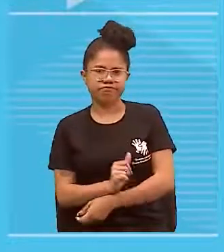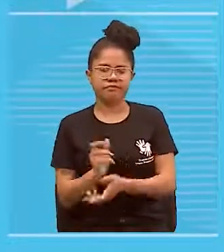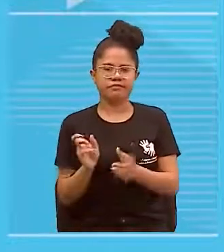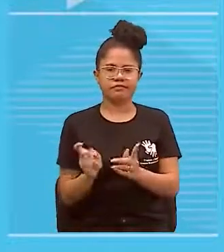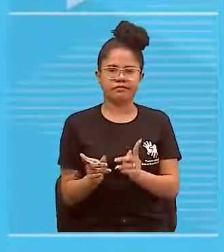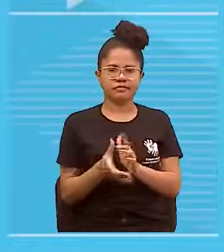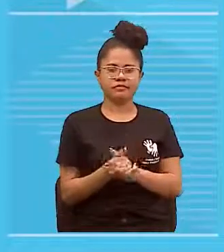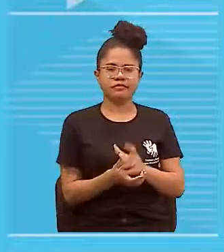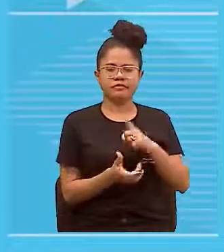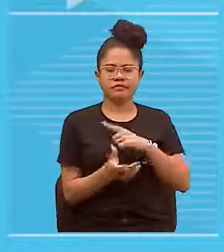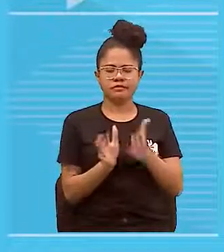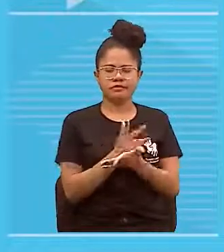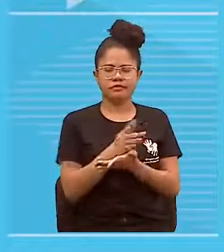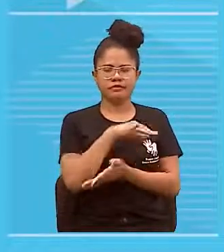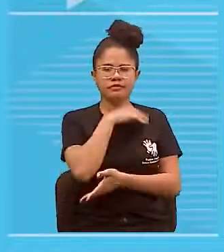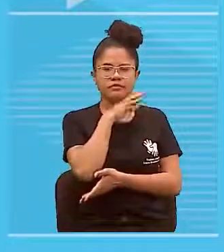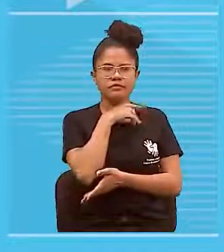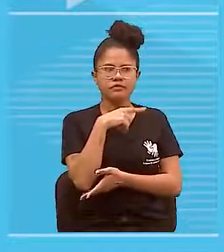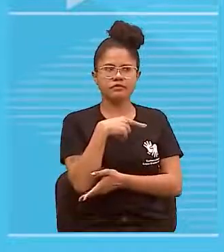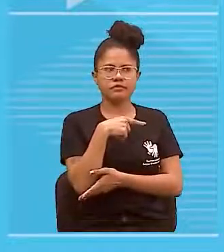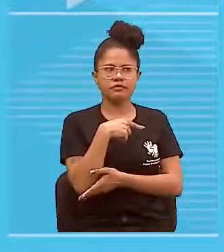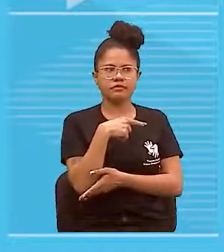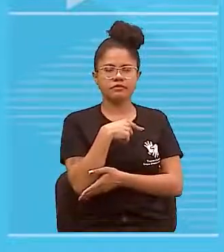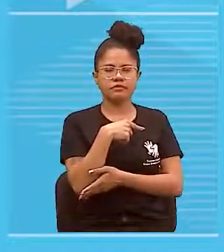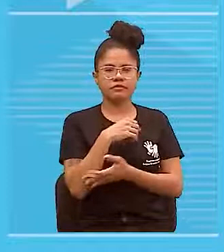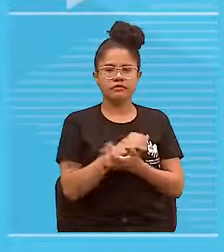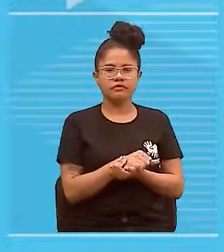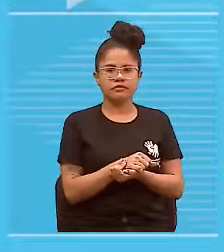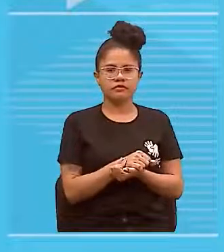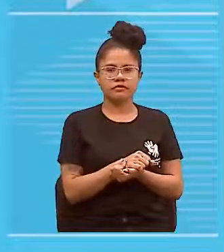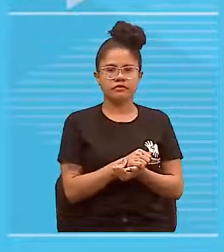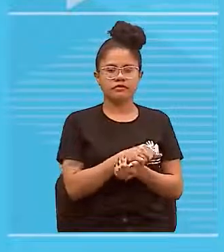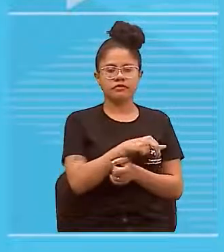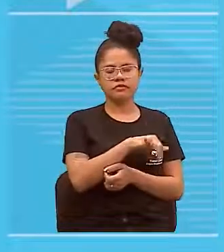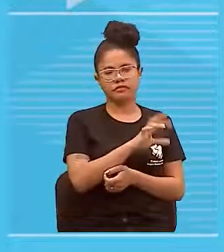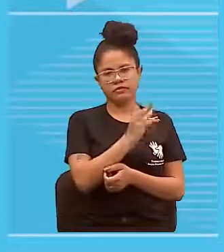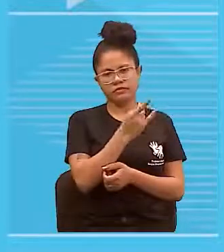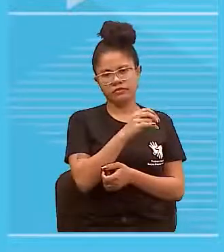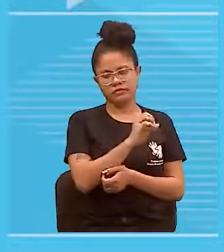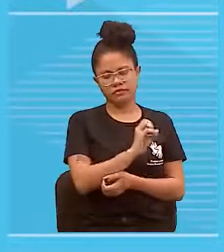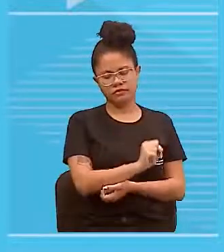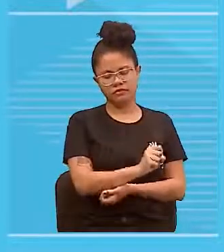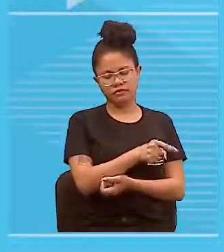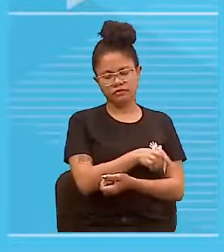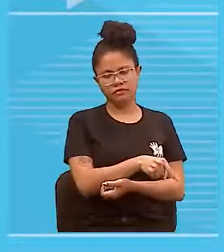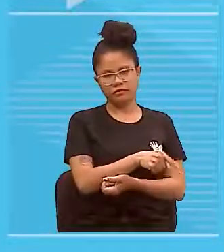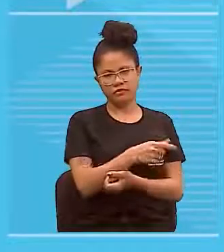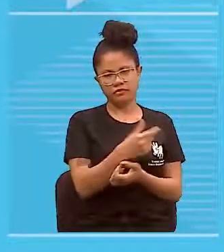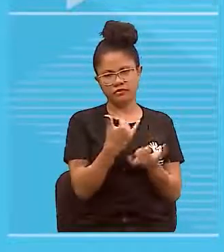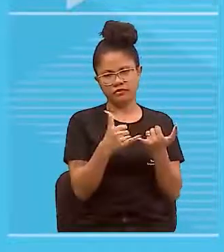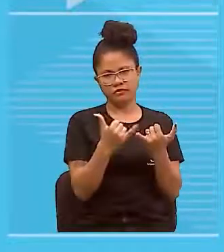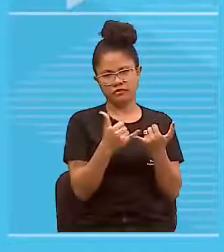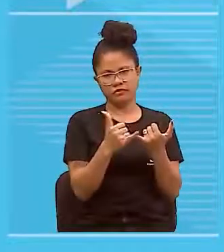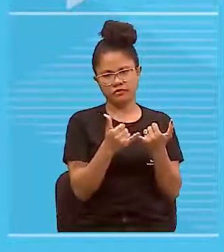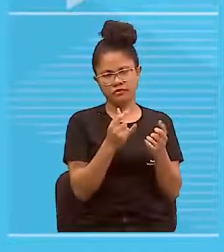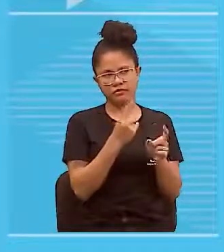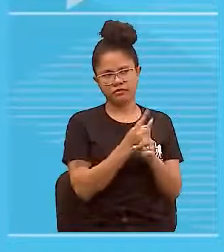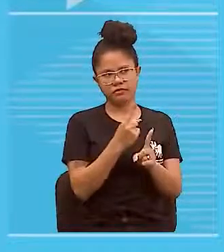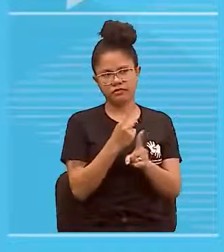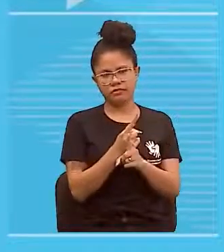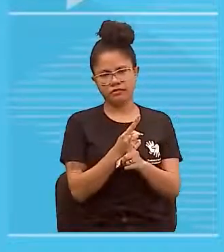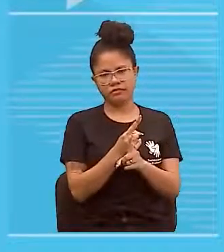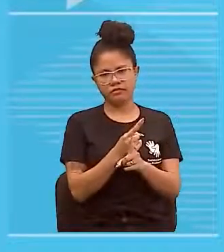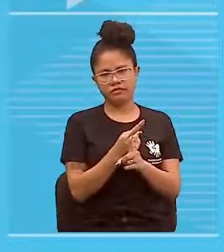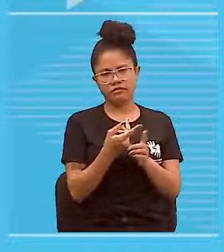Tem espécies, inclusive, que têm nichos parecidos. E quando esses nichos se encontram, a gente chama de